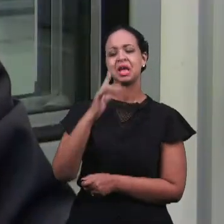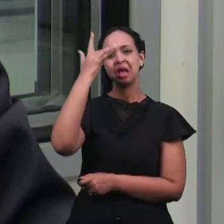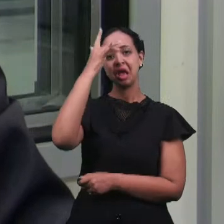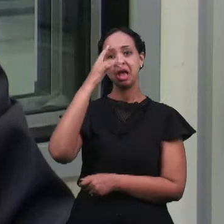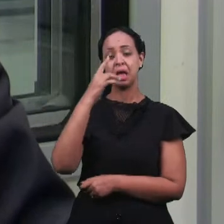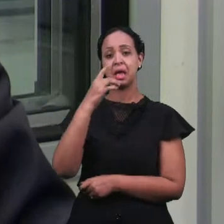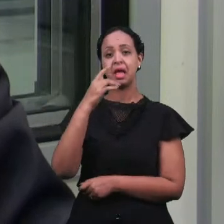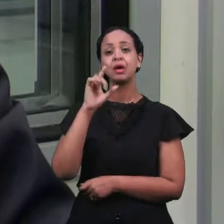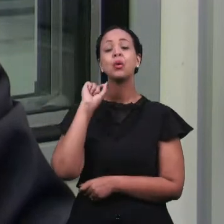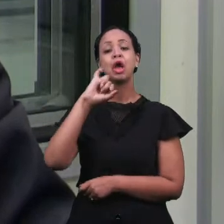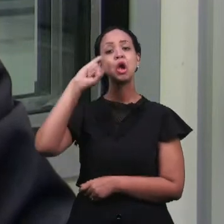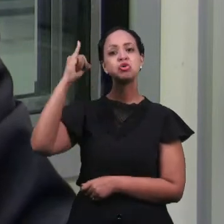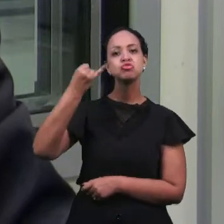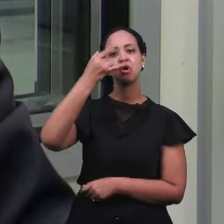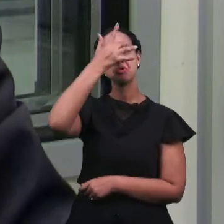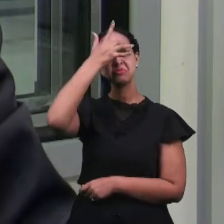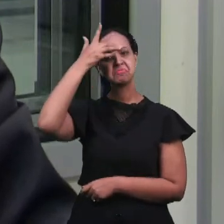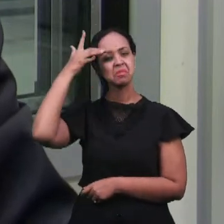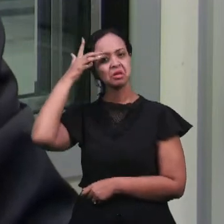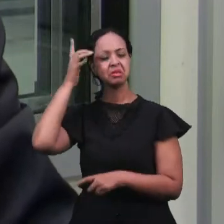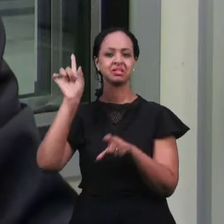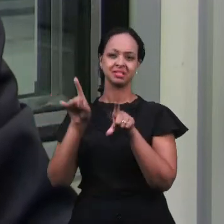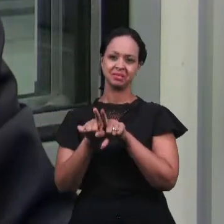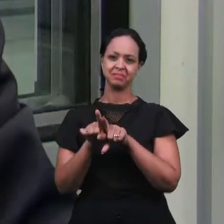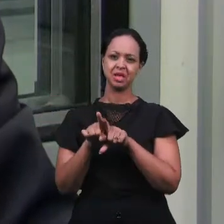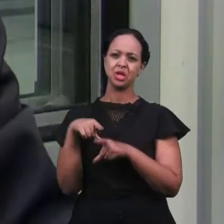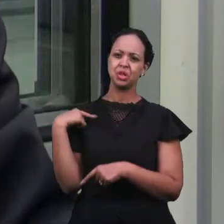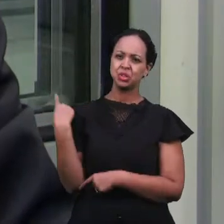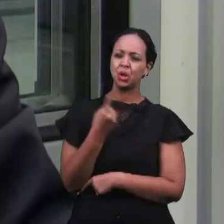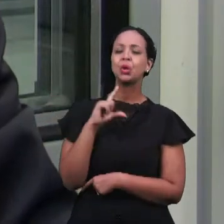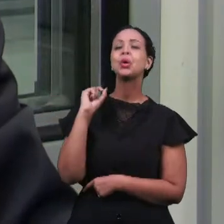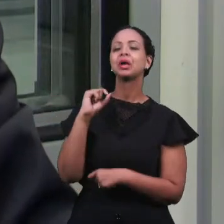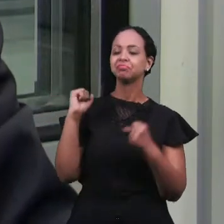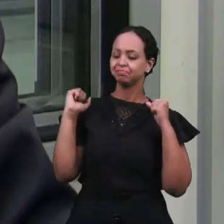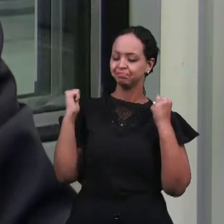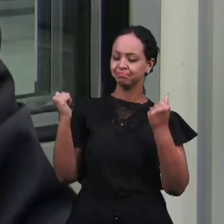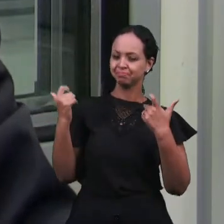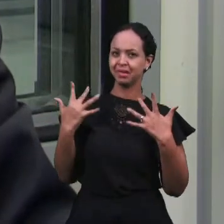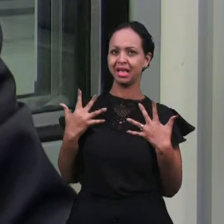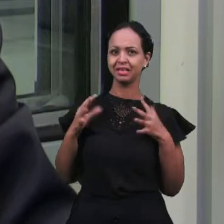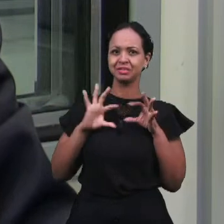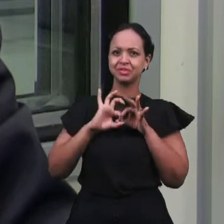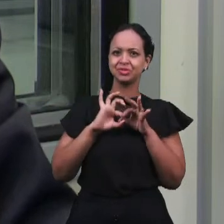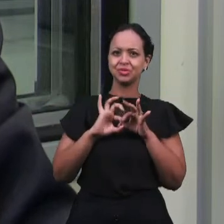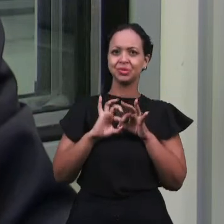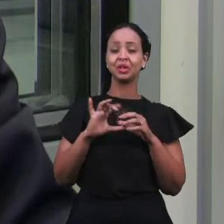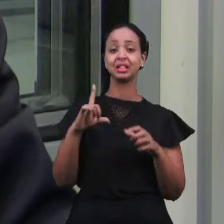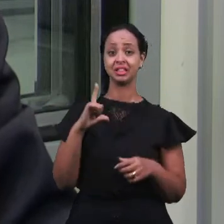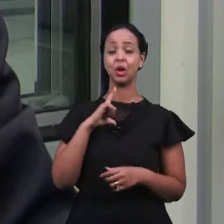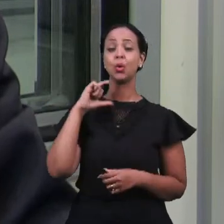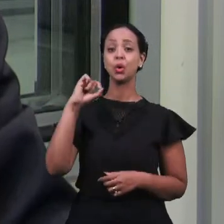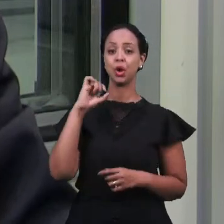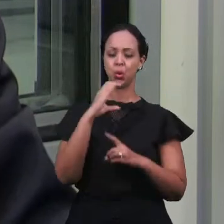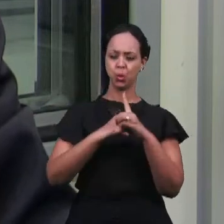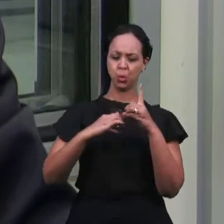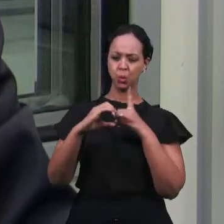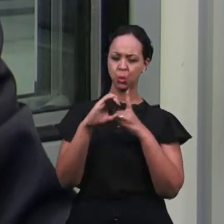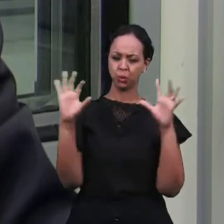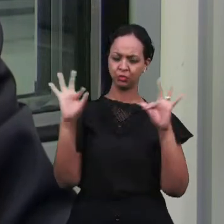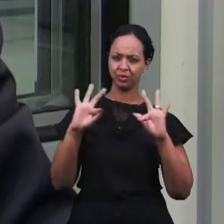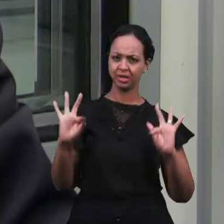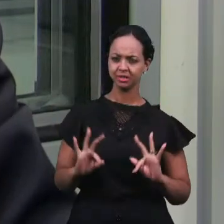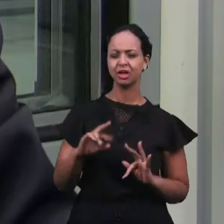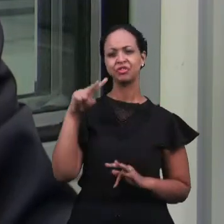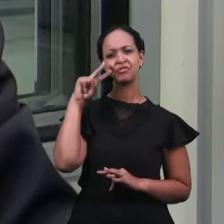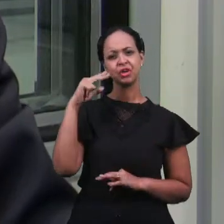e estar aqui para receber essa bênção conjunta, né? Do culto, da alegria de rever os